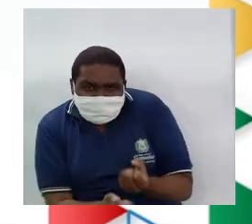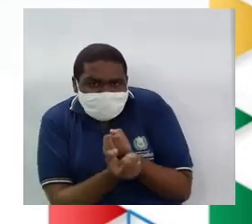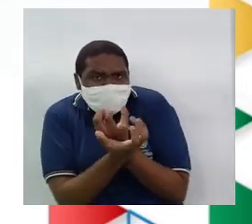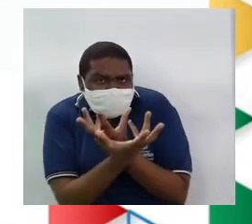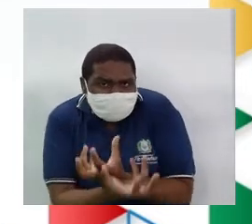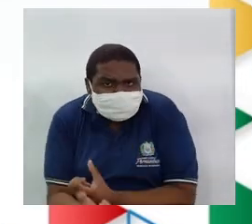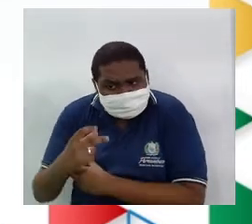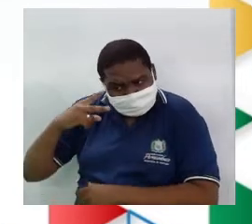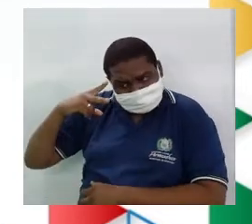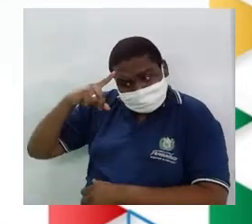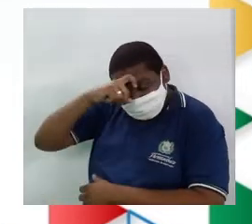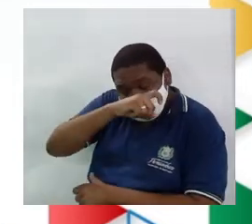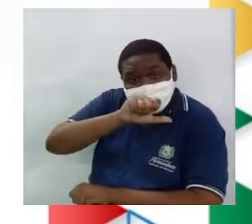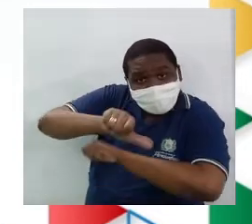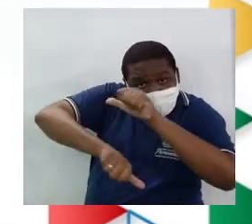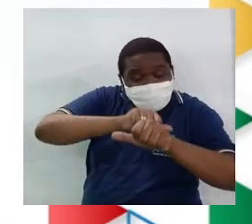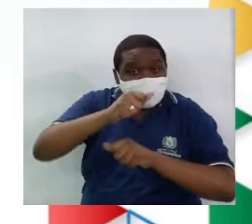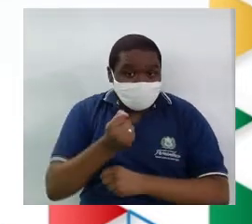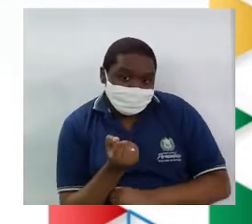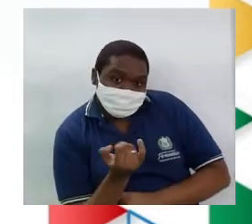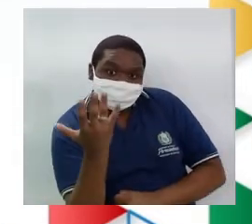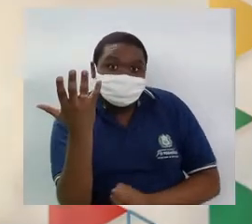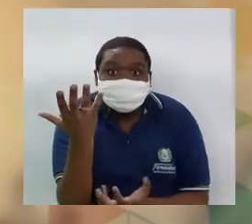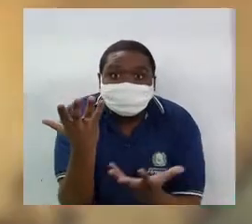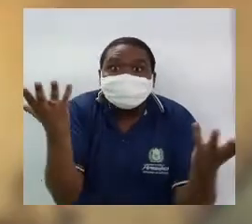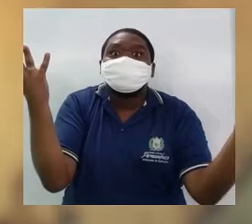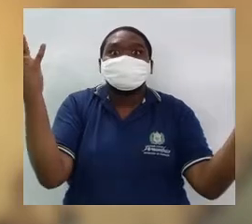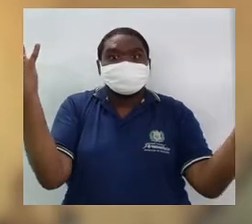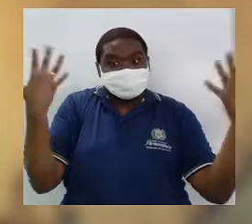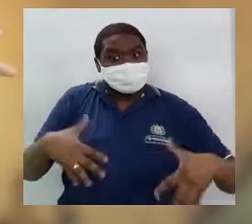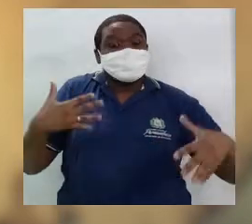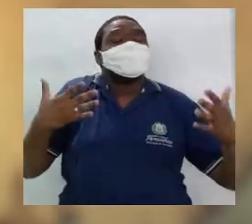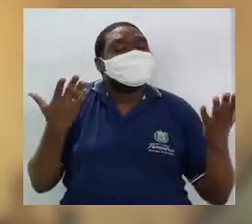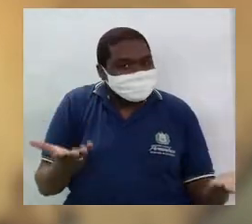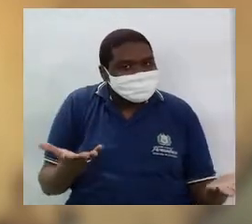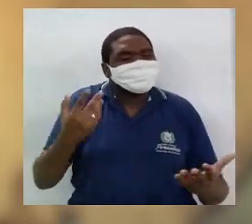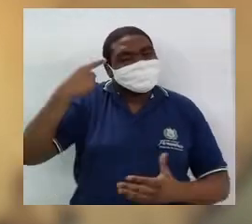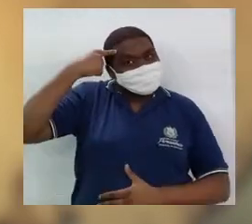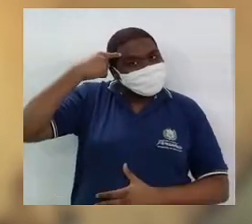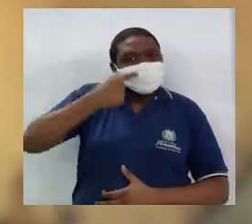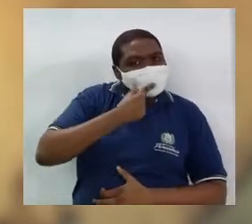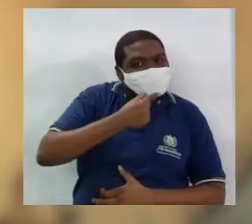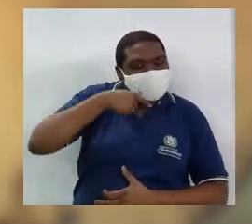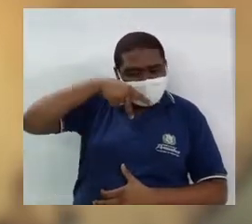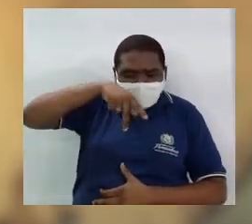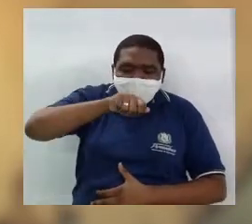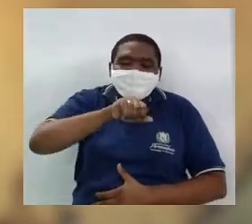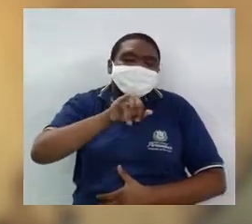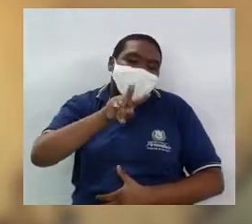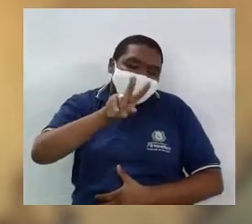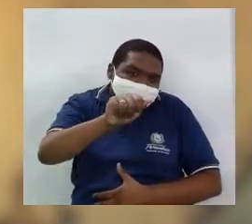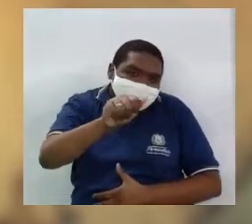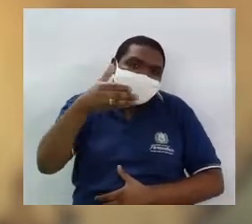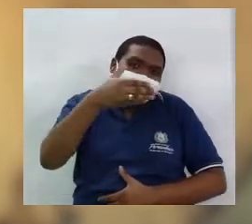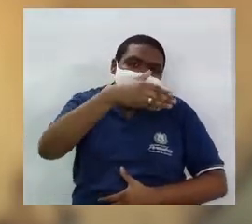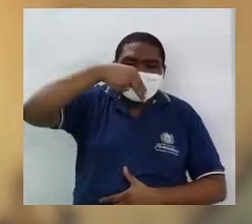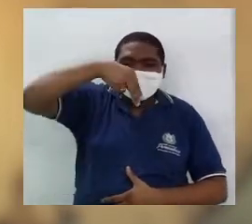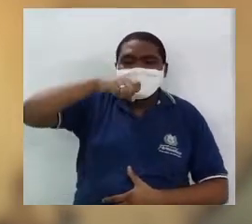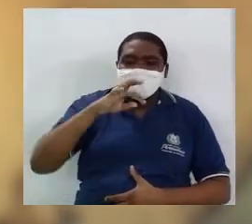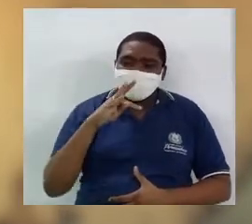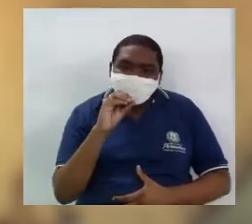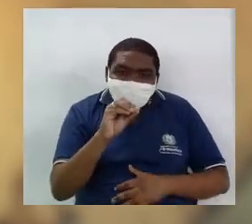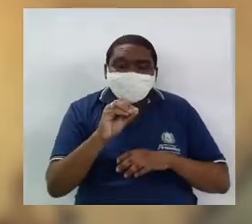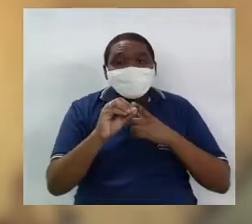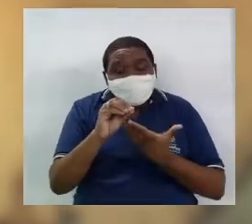lavoral. Paiva Neto, é isso aí, é um pensamento de Paiva Neto, ele que faz parte,